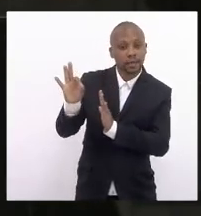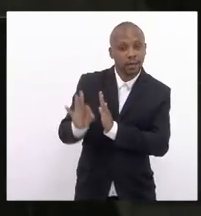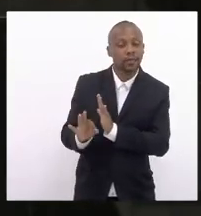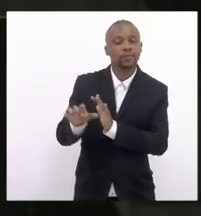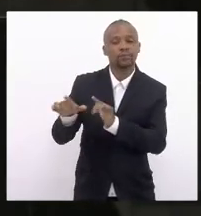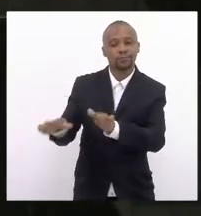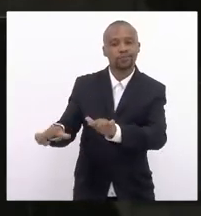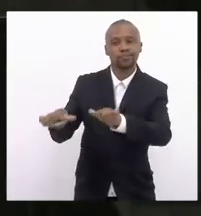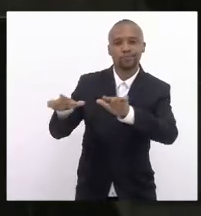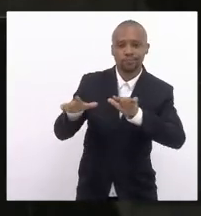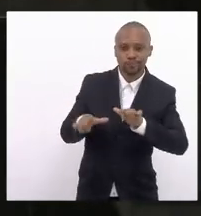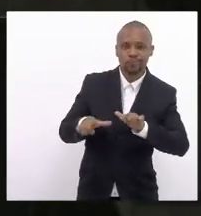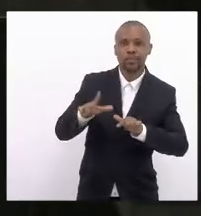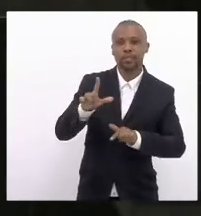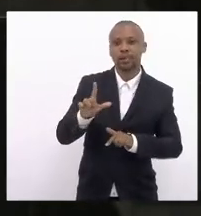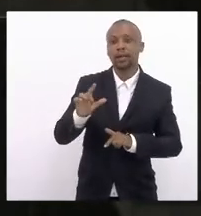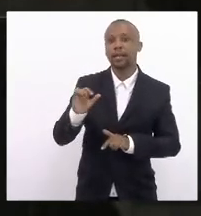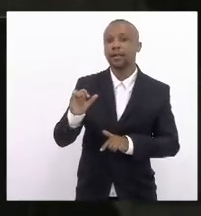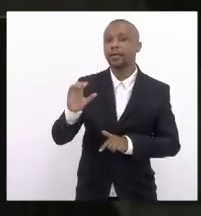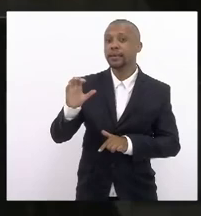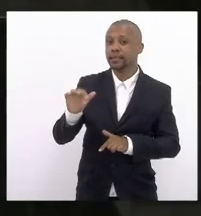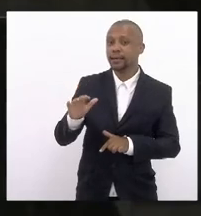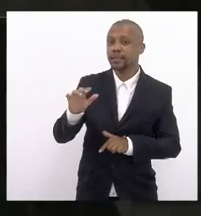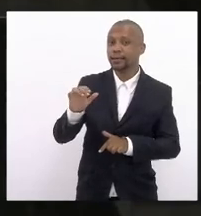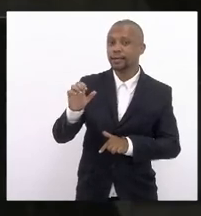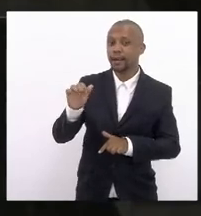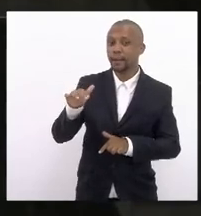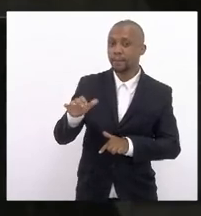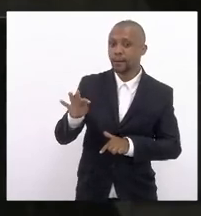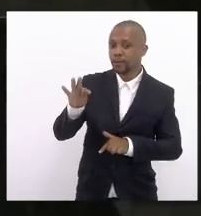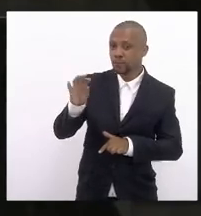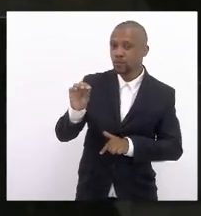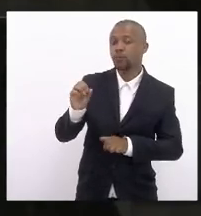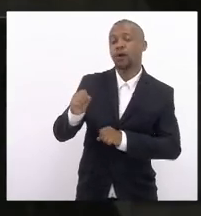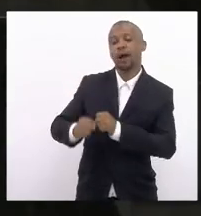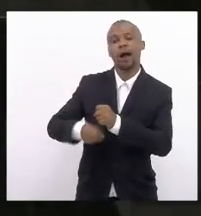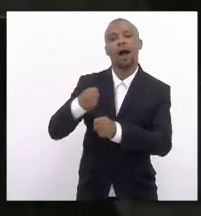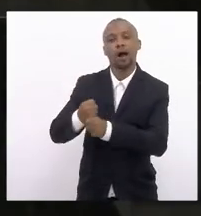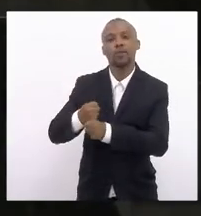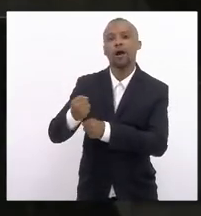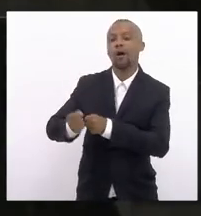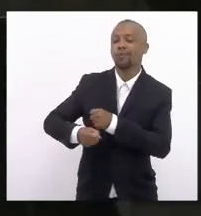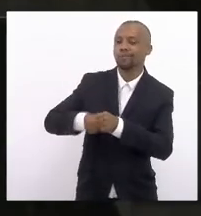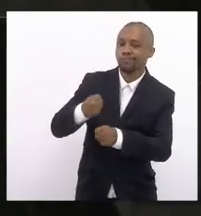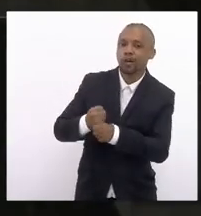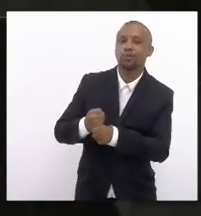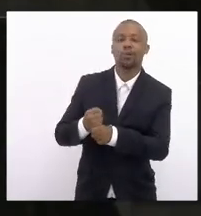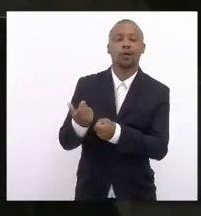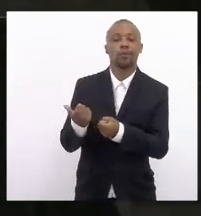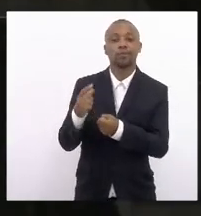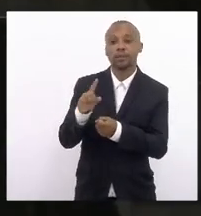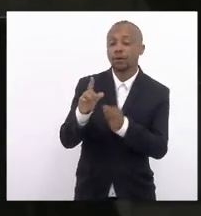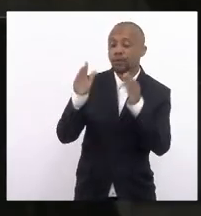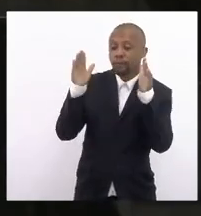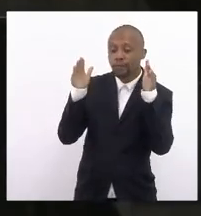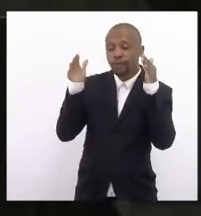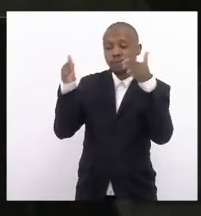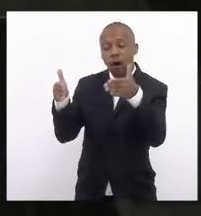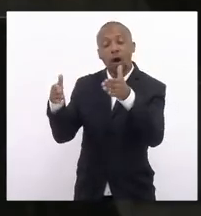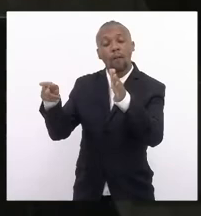licenciamento anual. isto é,